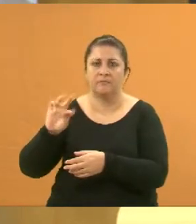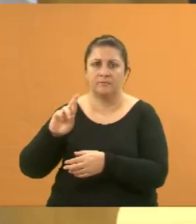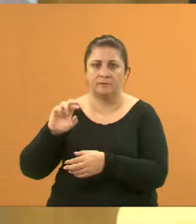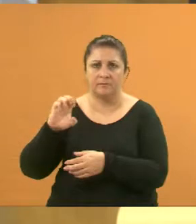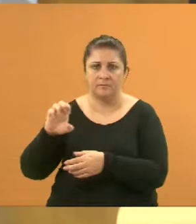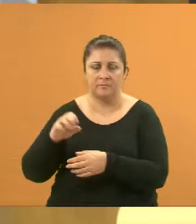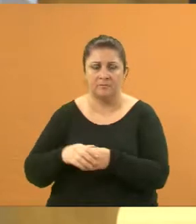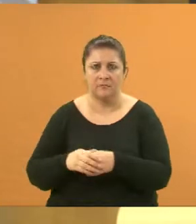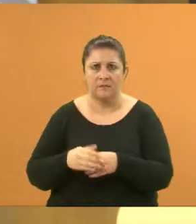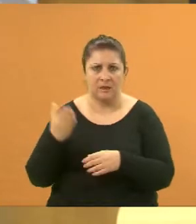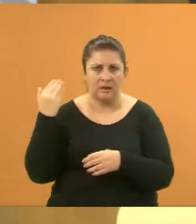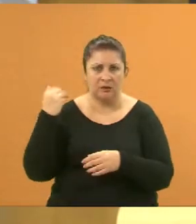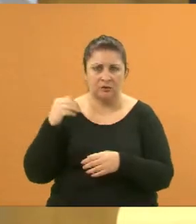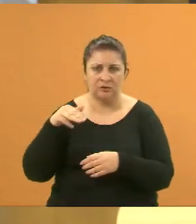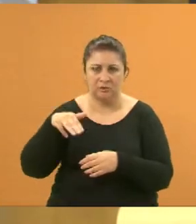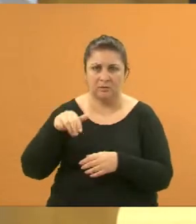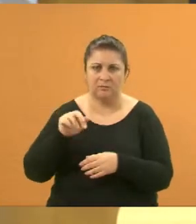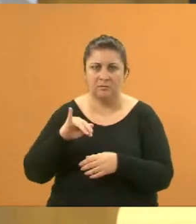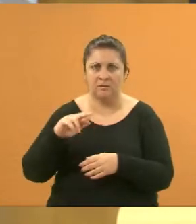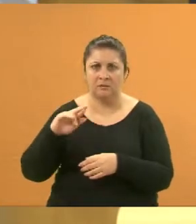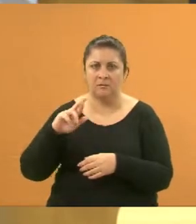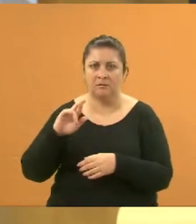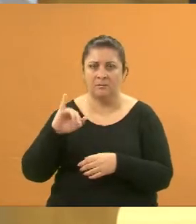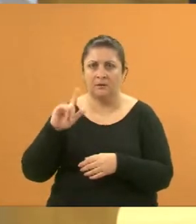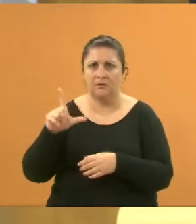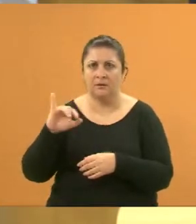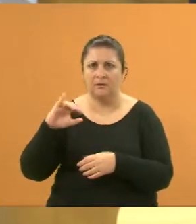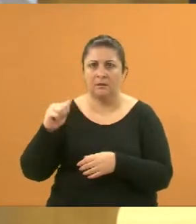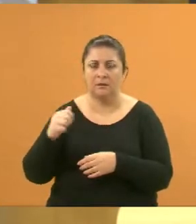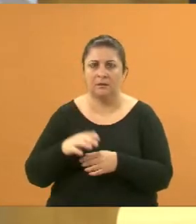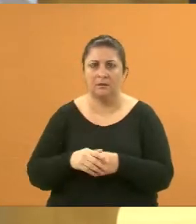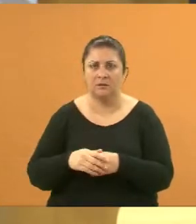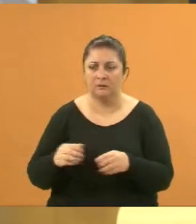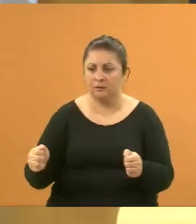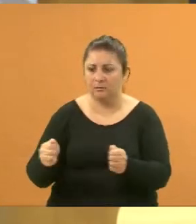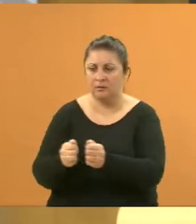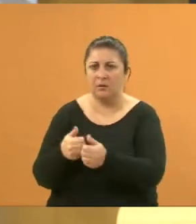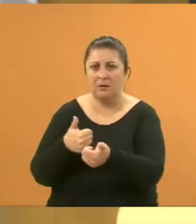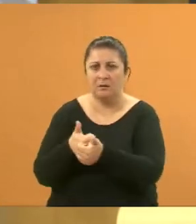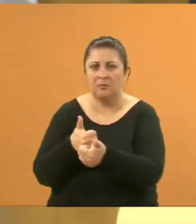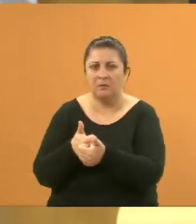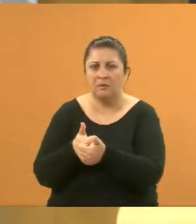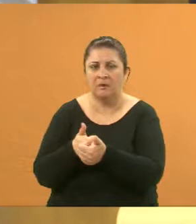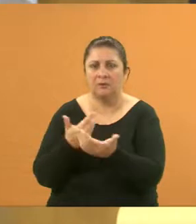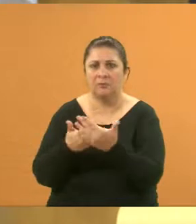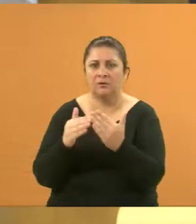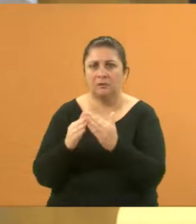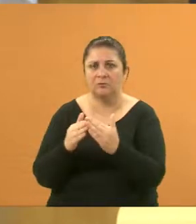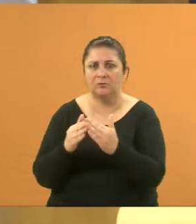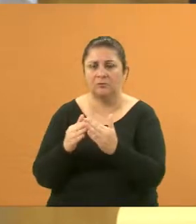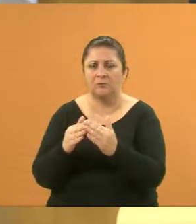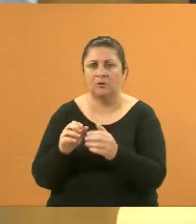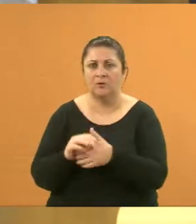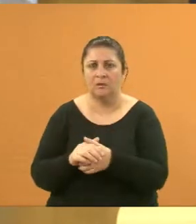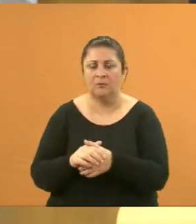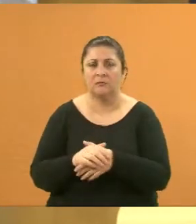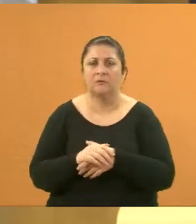antiga Chácaras Marília, que liga com a escola estadual, Professor Antônio de